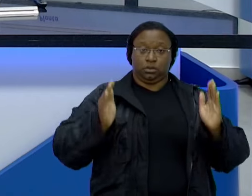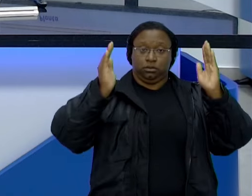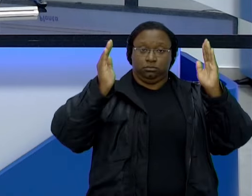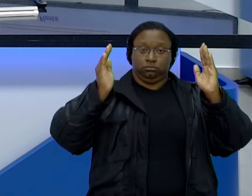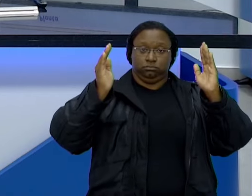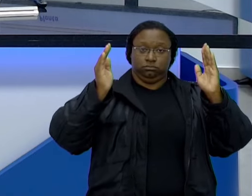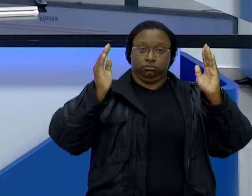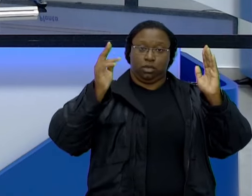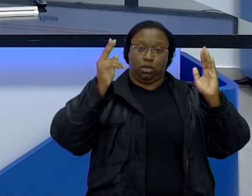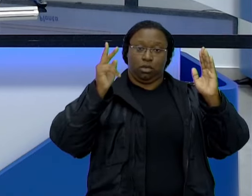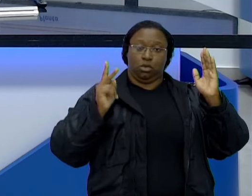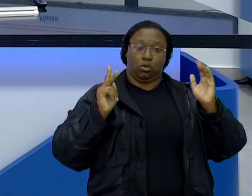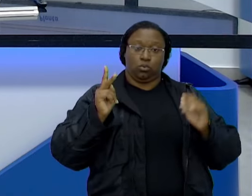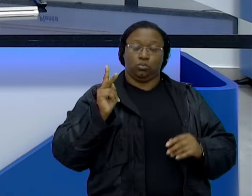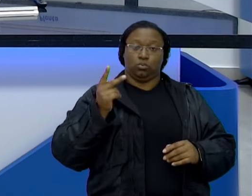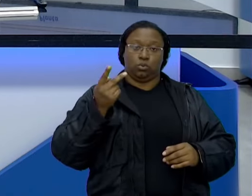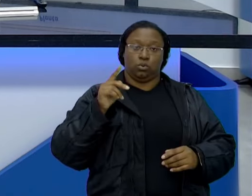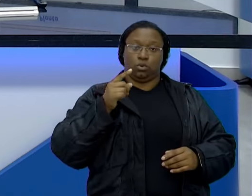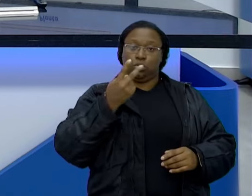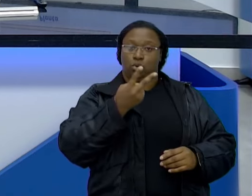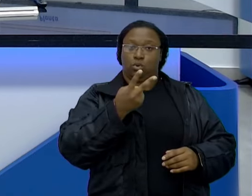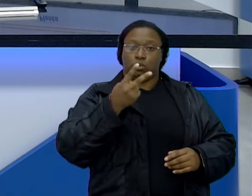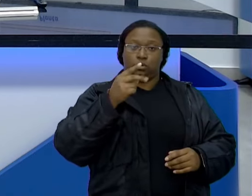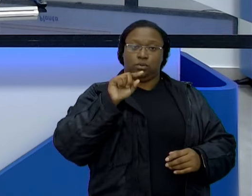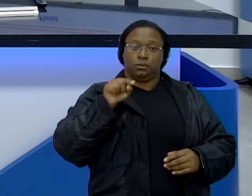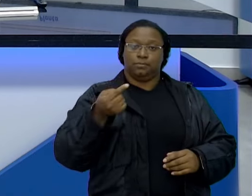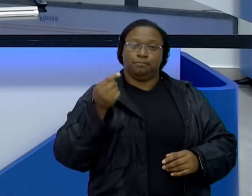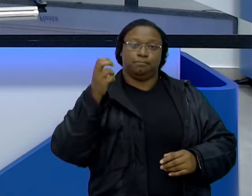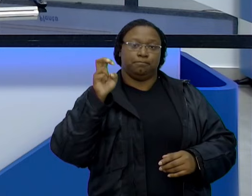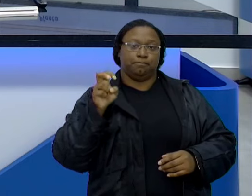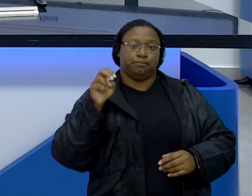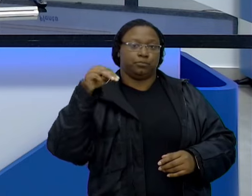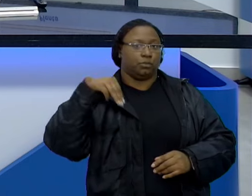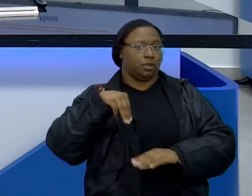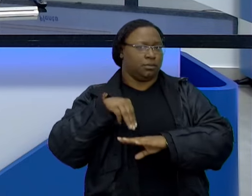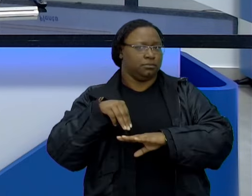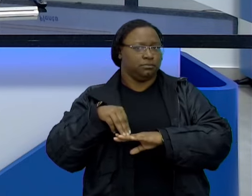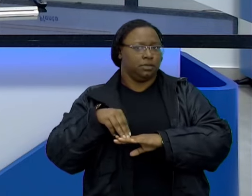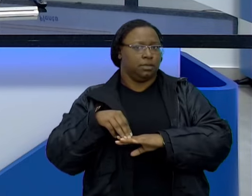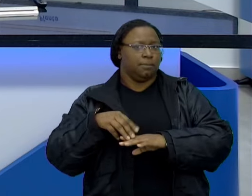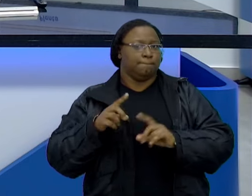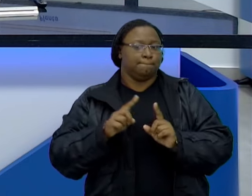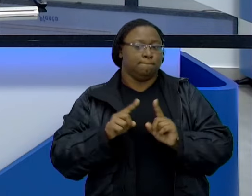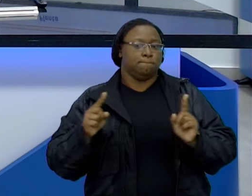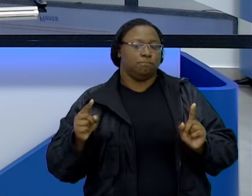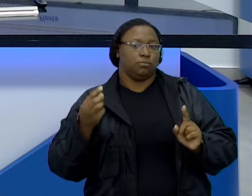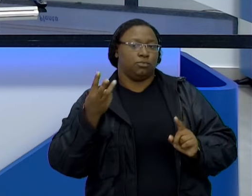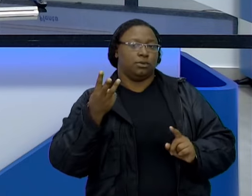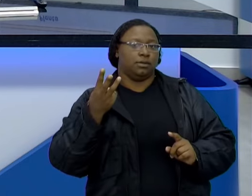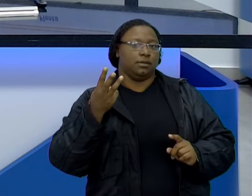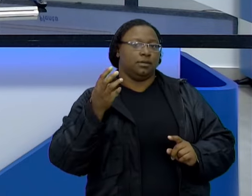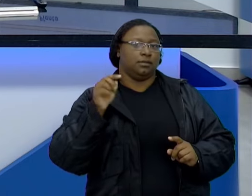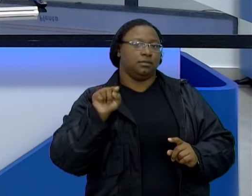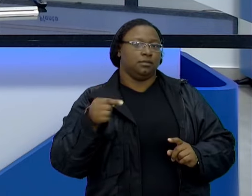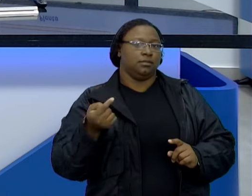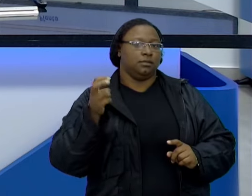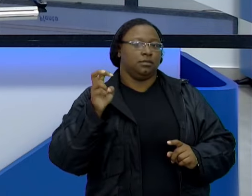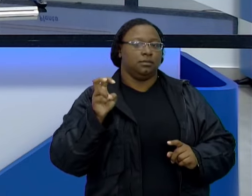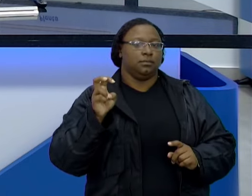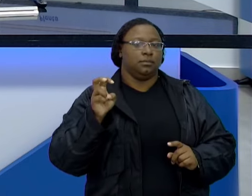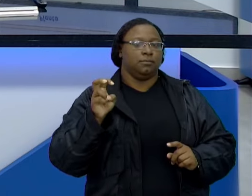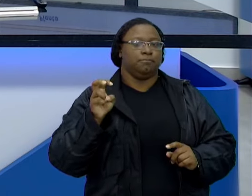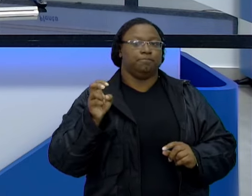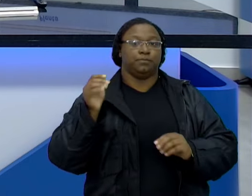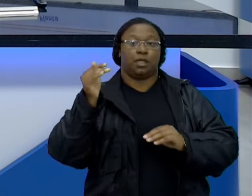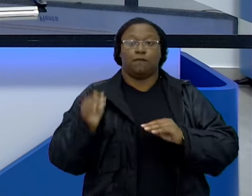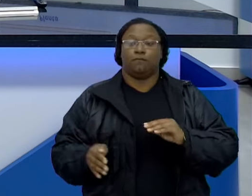metros por 3,5 metros. Só falta eu pegar uma medida, sabe do quê? Do pé